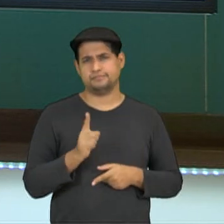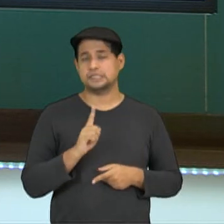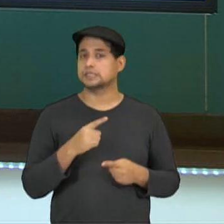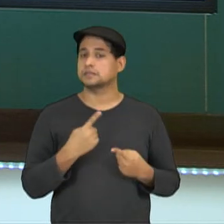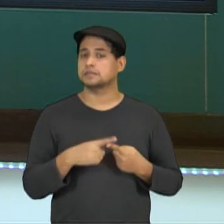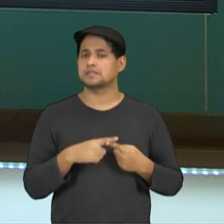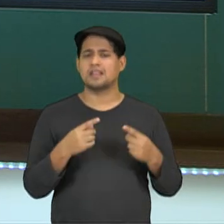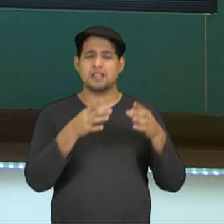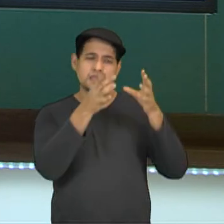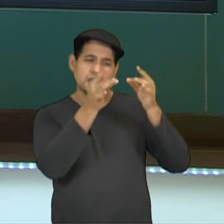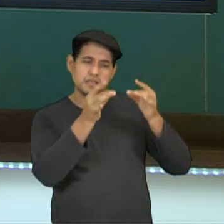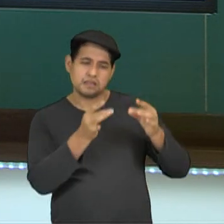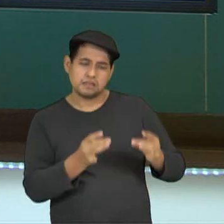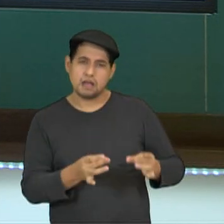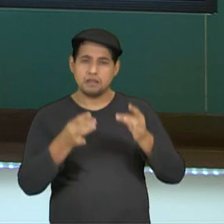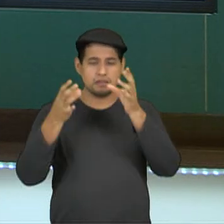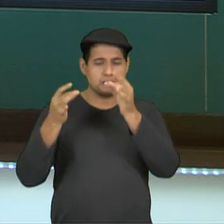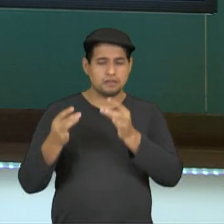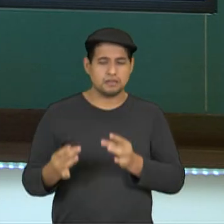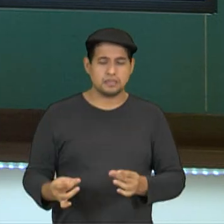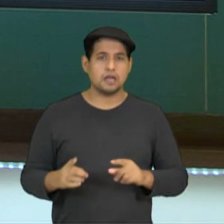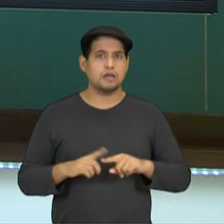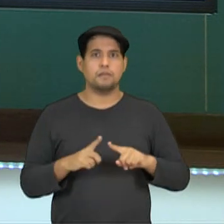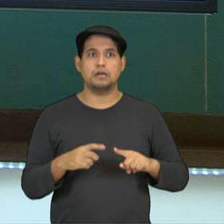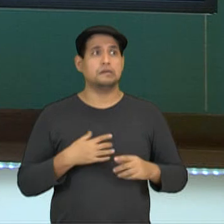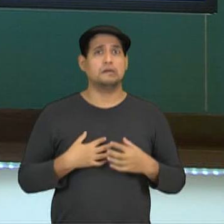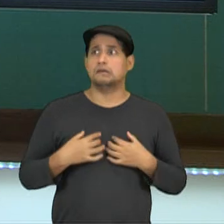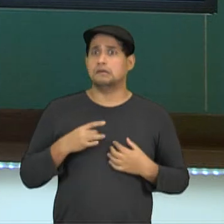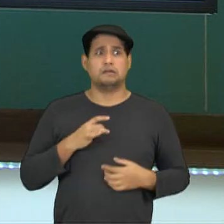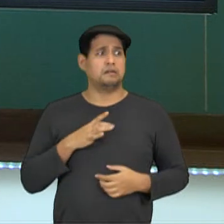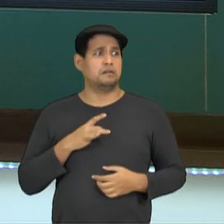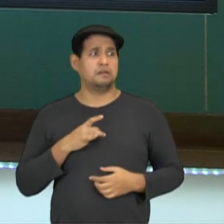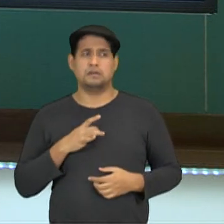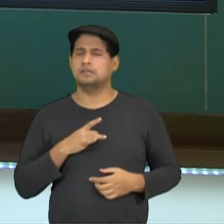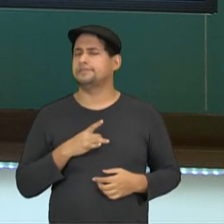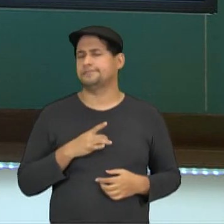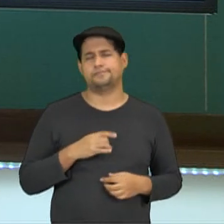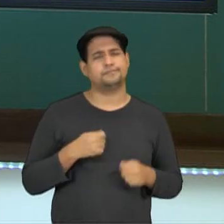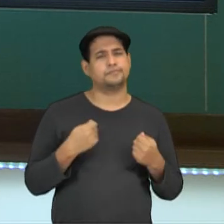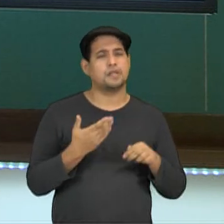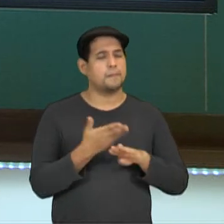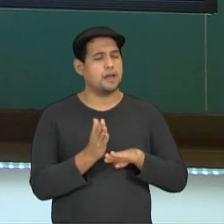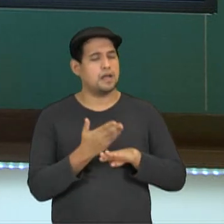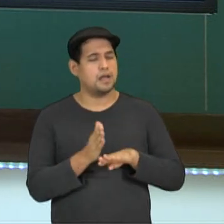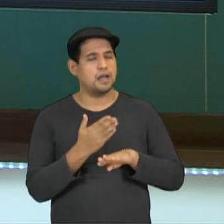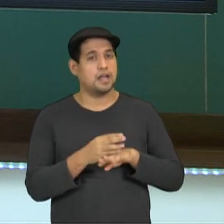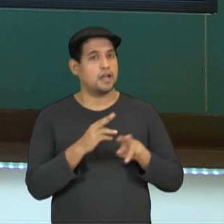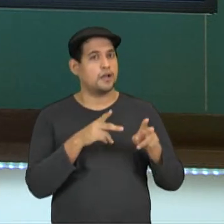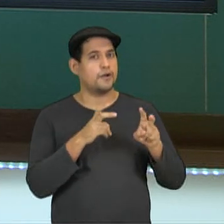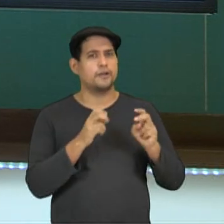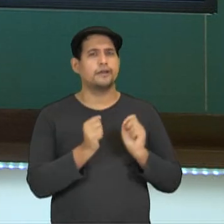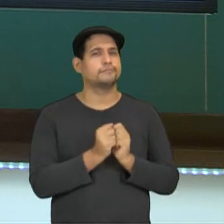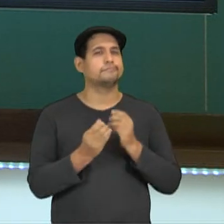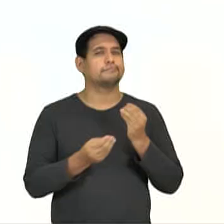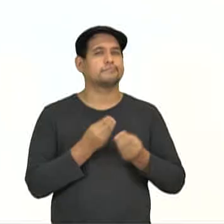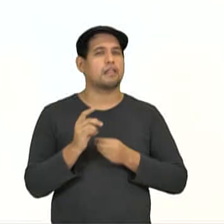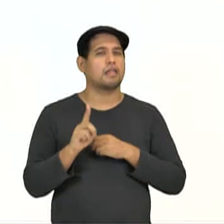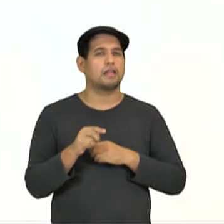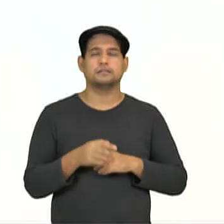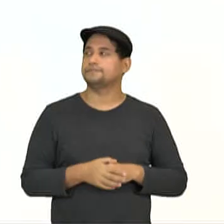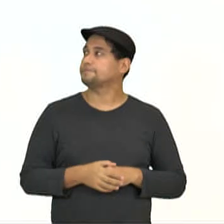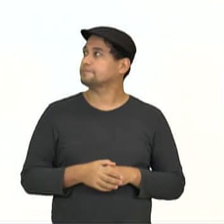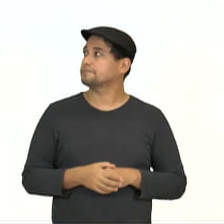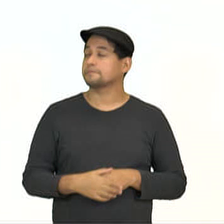Afinal, é muito detalhezinho, mas não se desespere, é prática. Então, dá uma olhada aqui como é que fica.